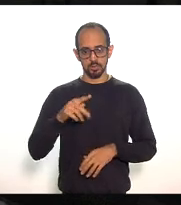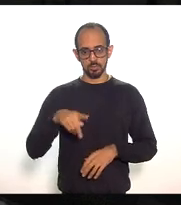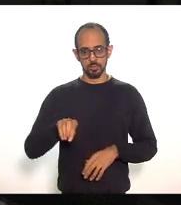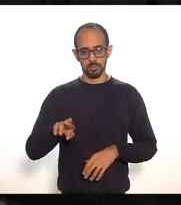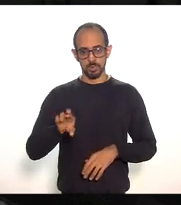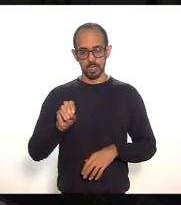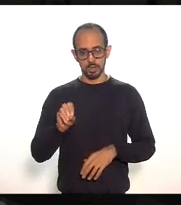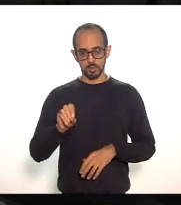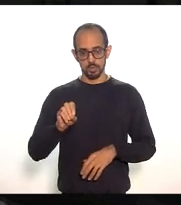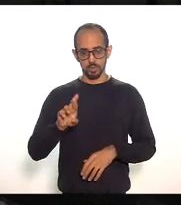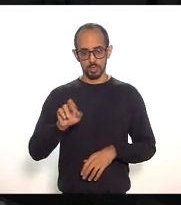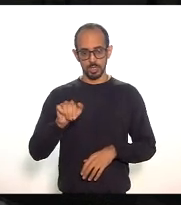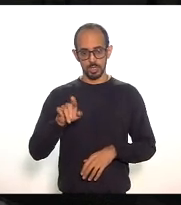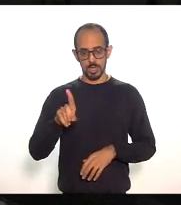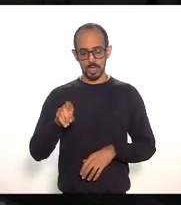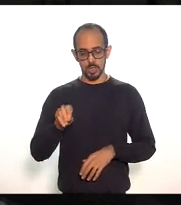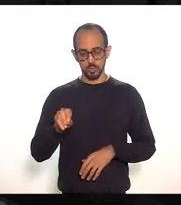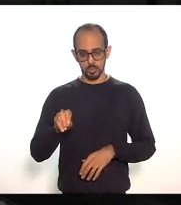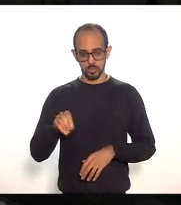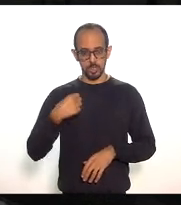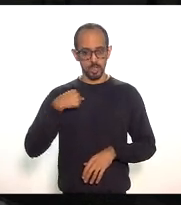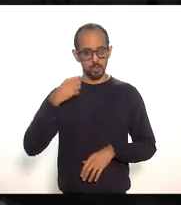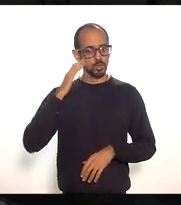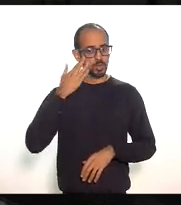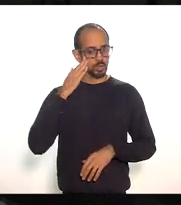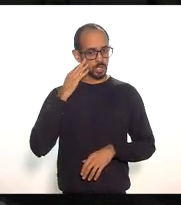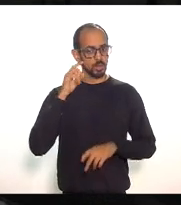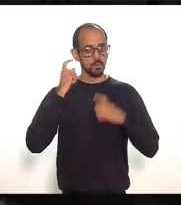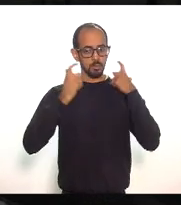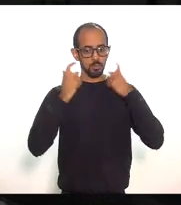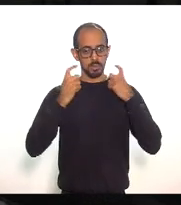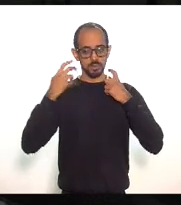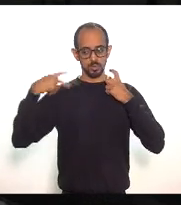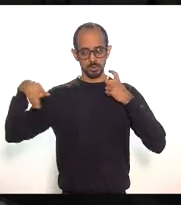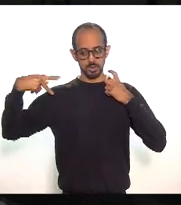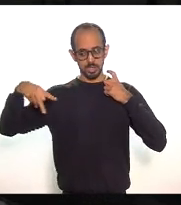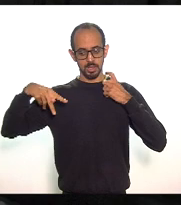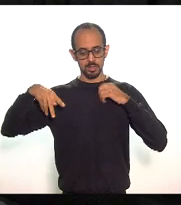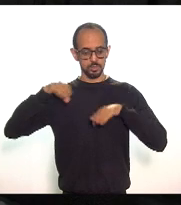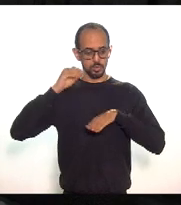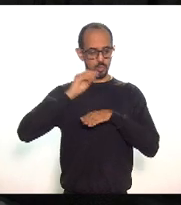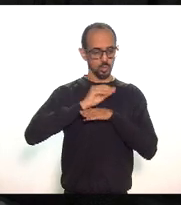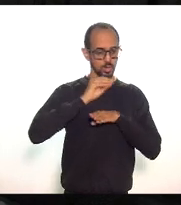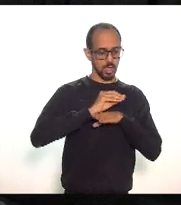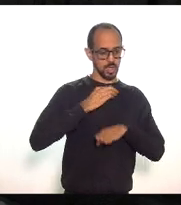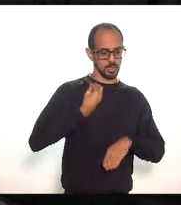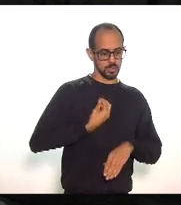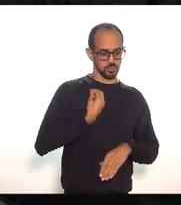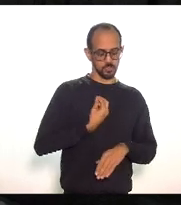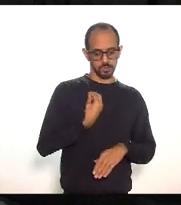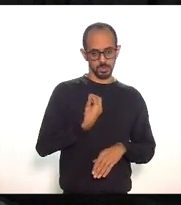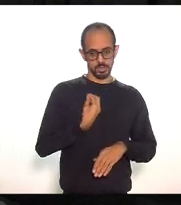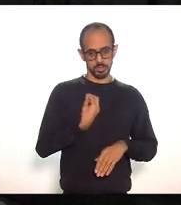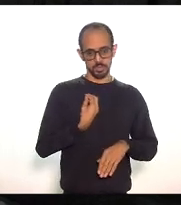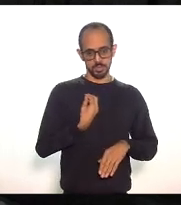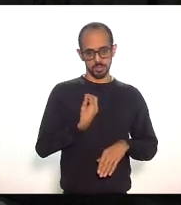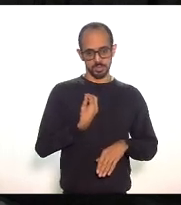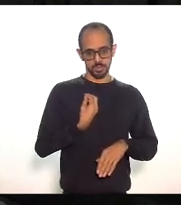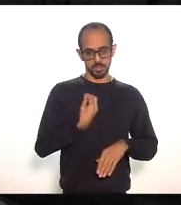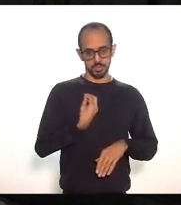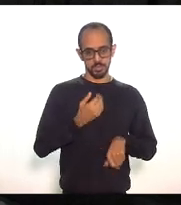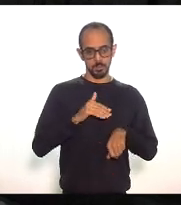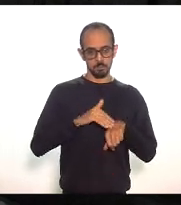compreendo muito bem a preocupação do deputado no sentido de preservação das vidas e ser mais